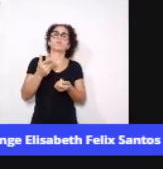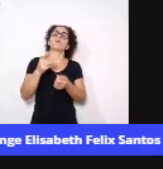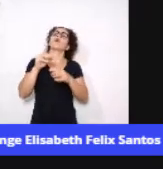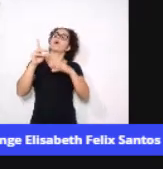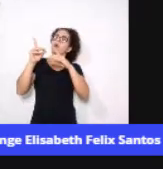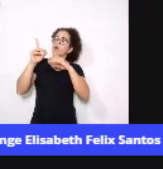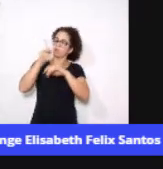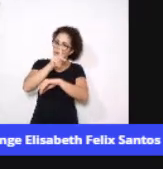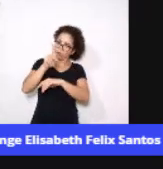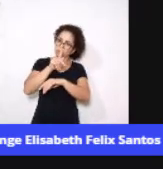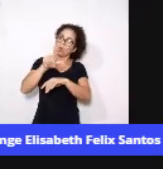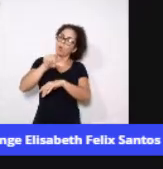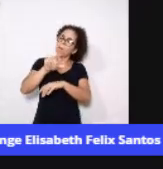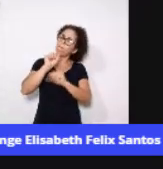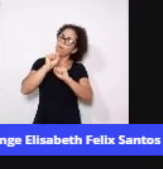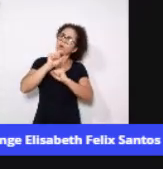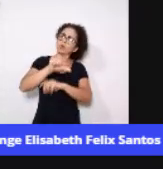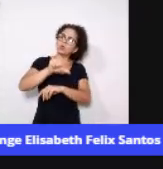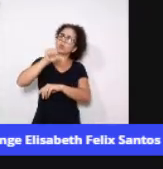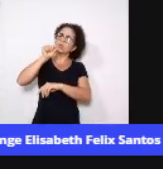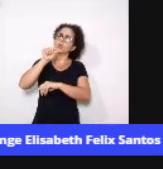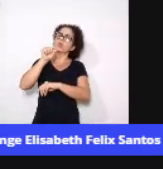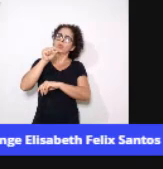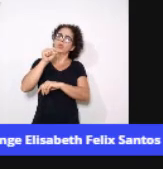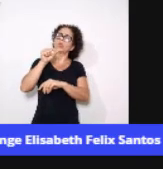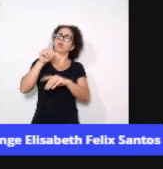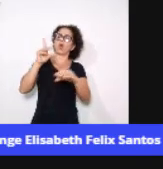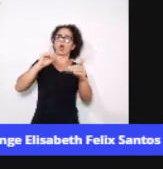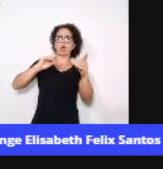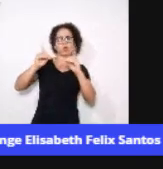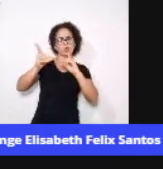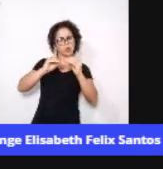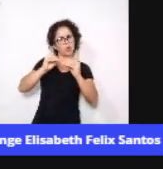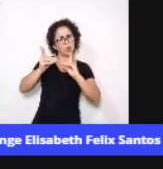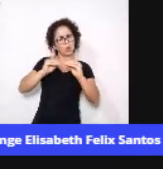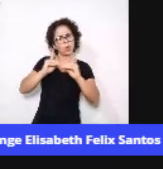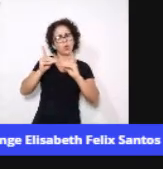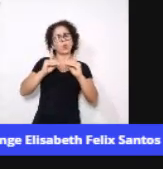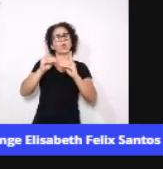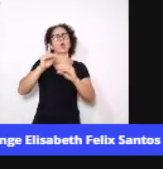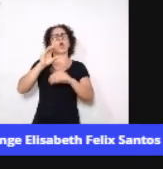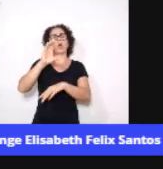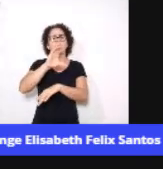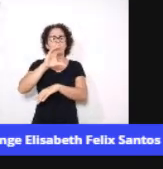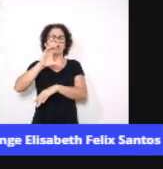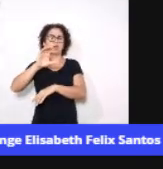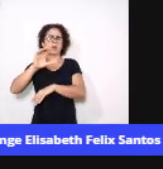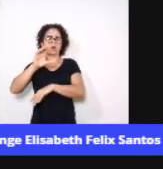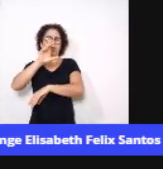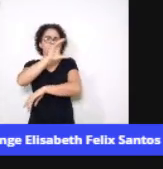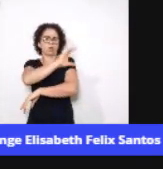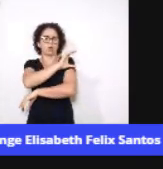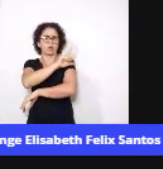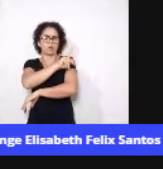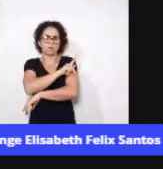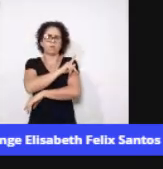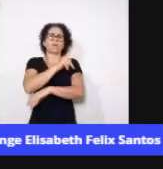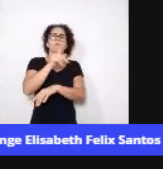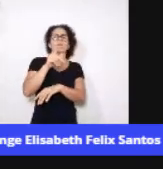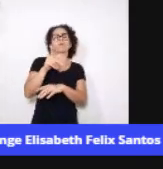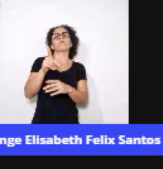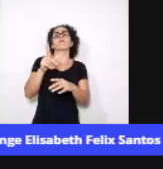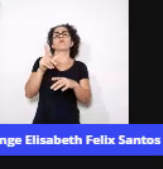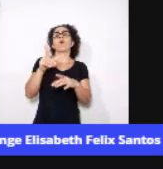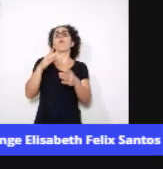seu coordenador, orientador, supervisor ou apoio pedagógico, né? Um caminho que seja relevante